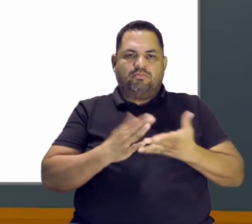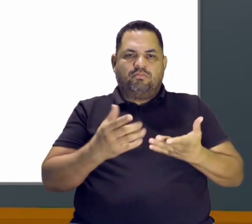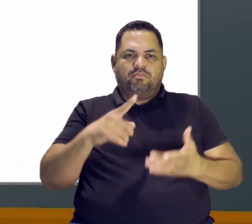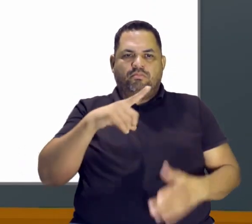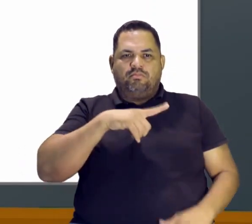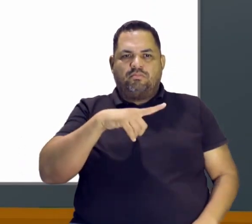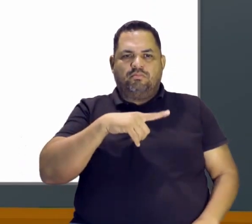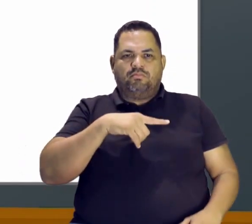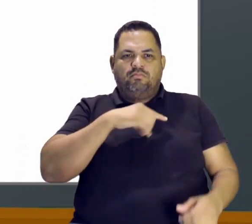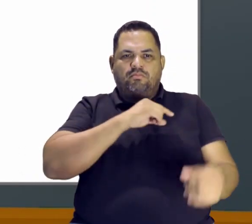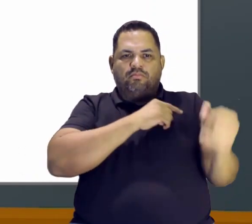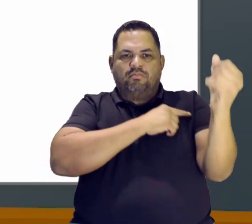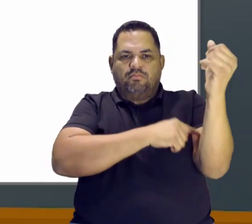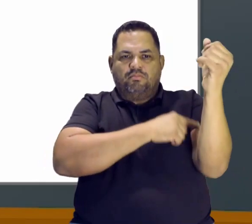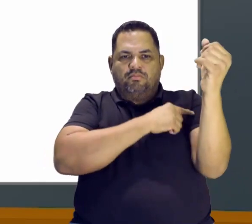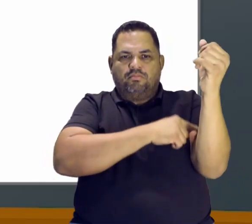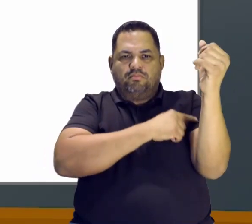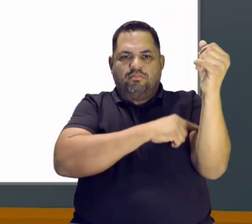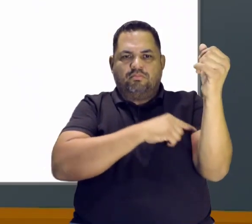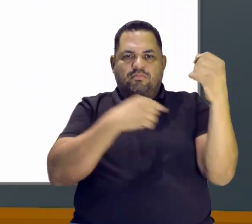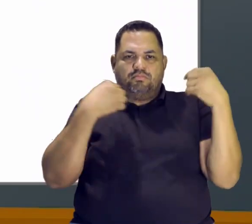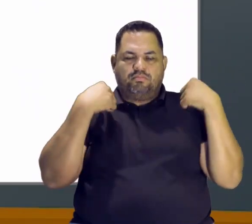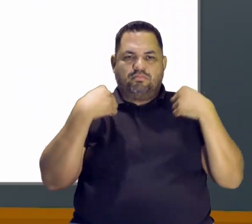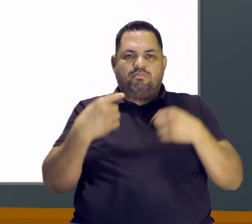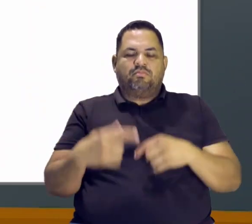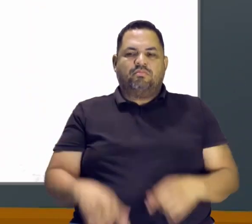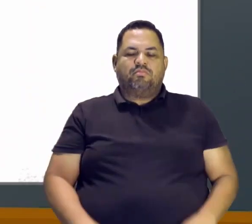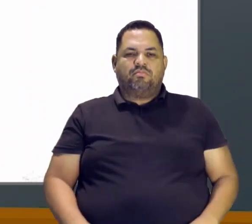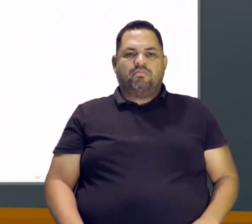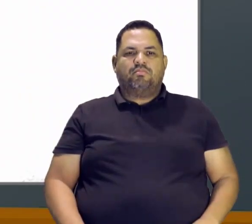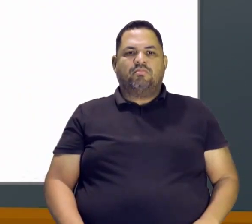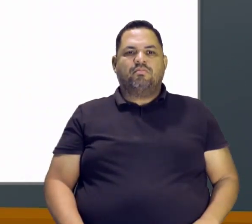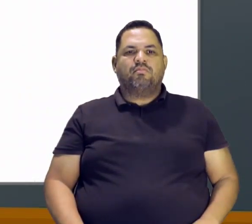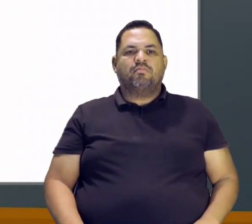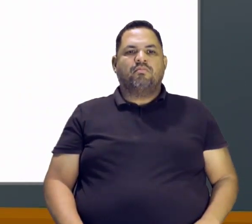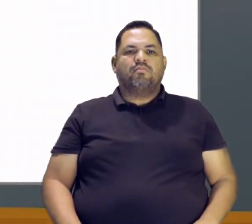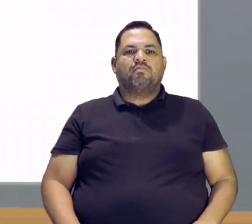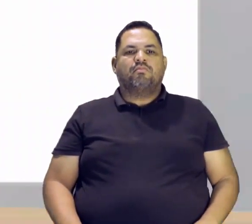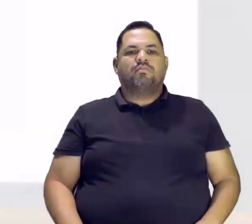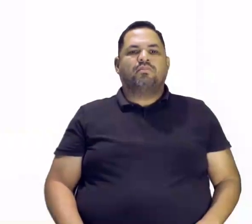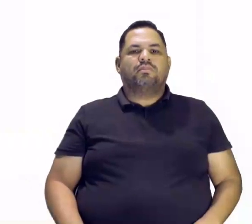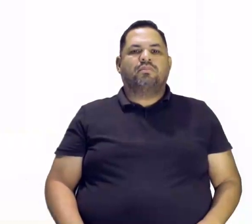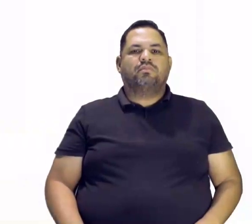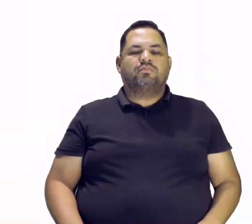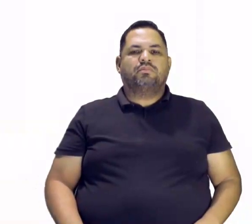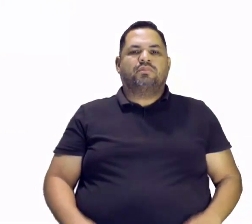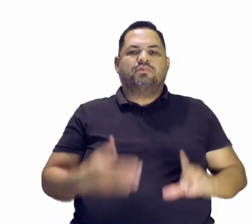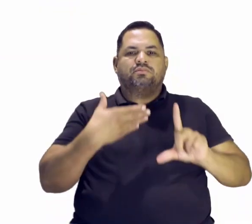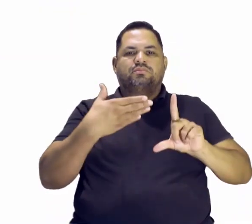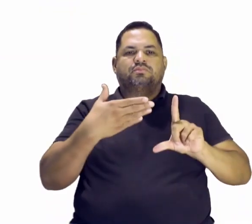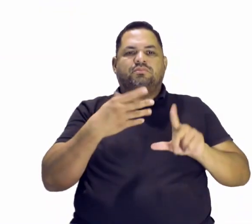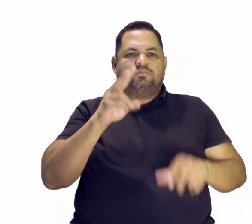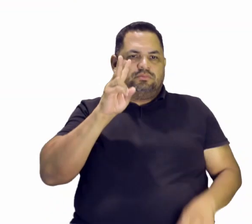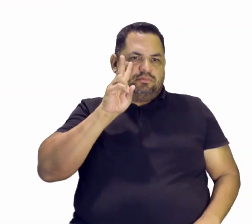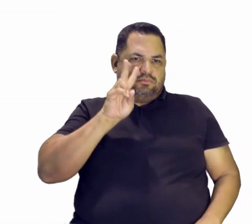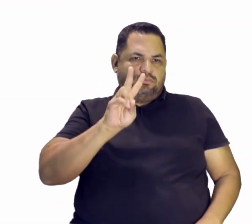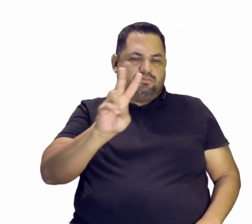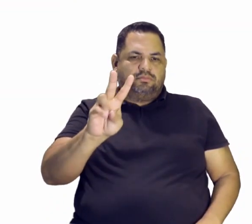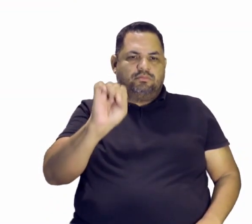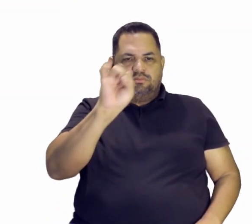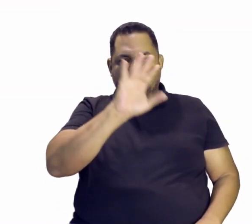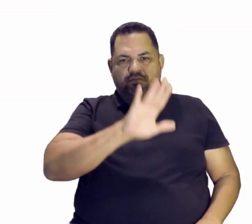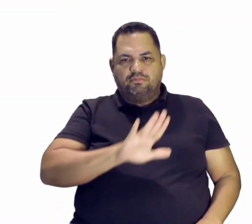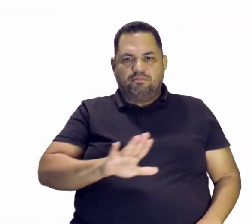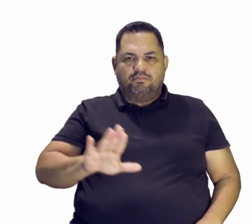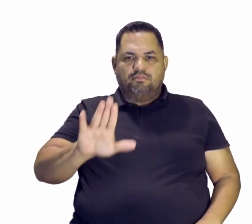o bíceps trabalhando, né? 2 músculos trabalhando em conjunto. Agora eu saio do slide para vocês visualizarem essa imagem aí do que